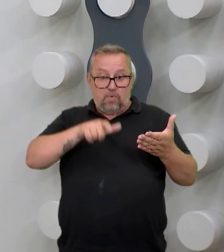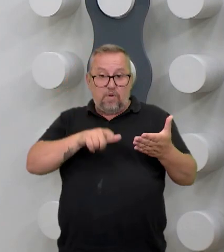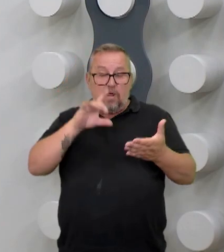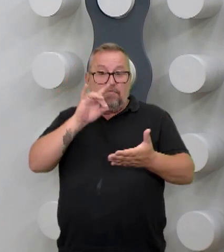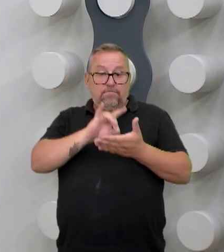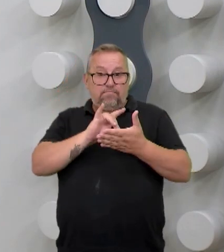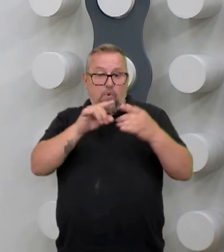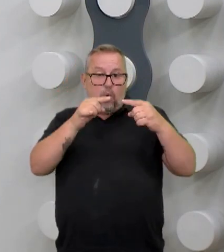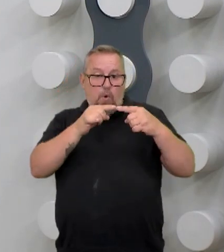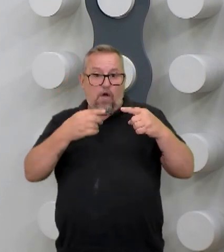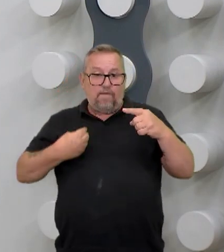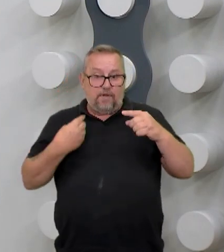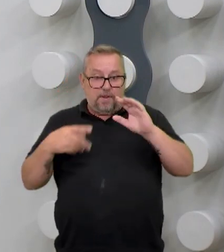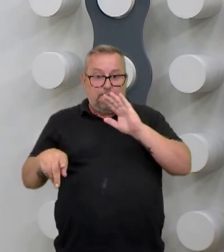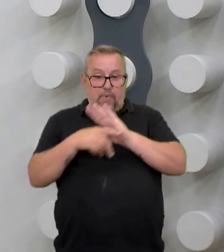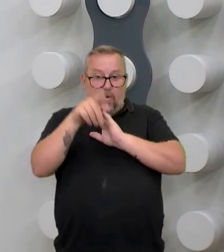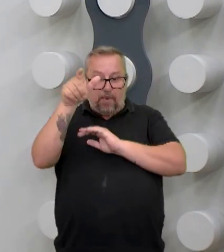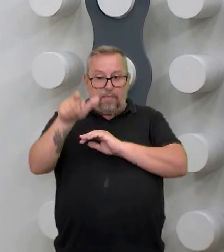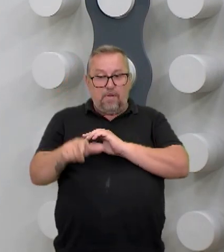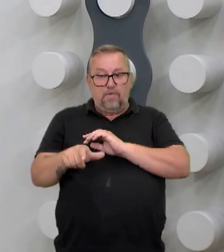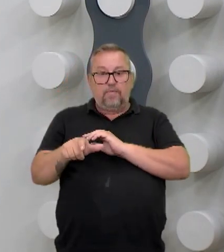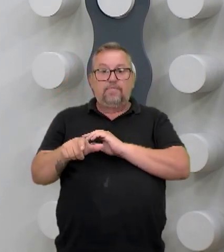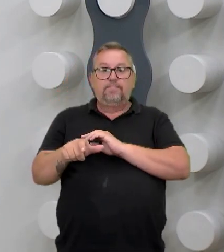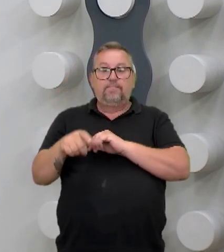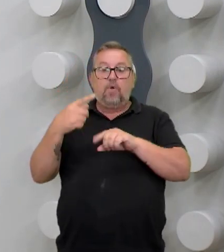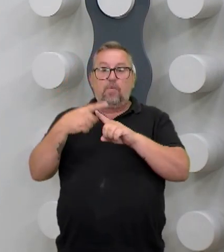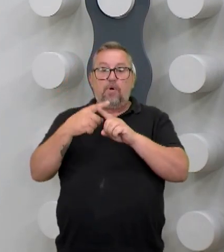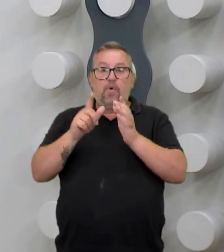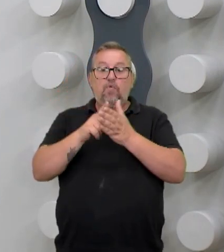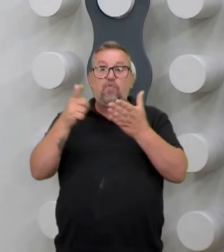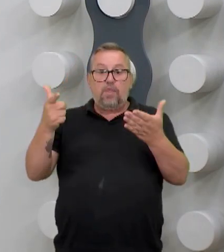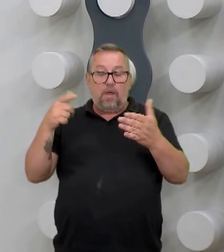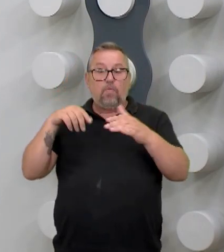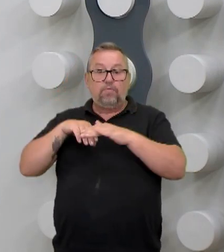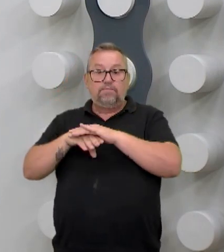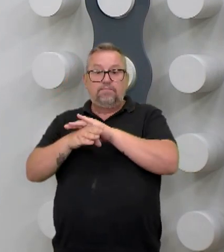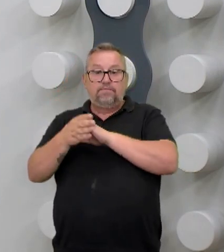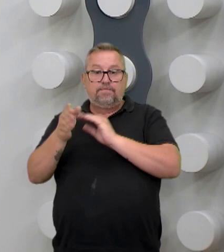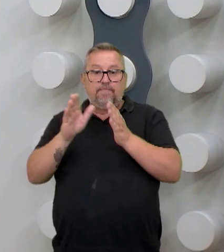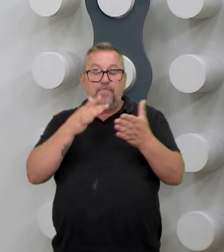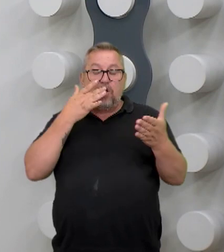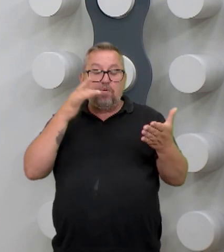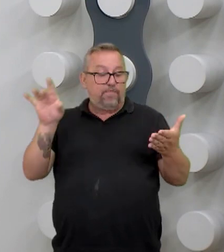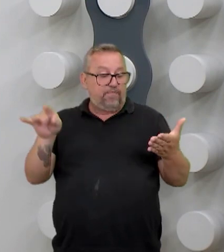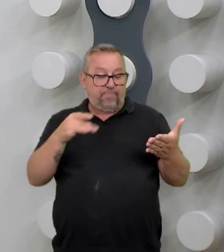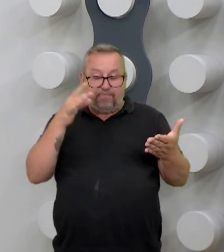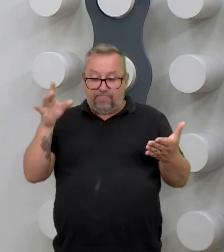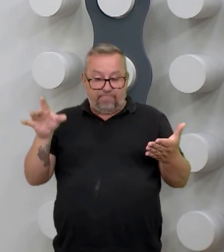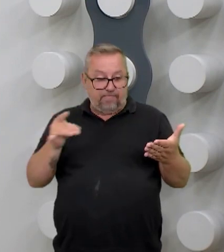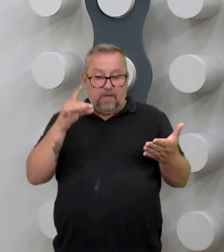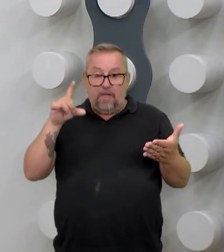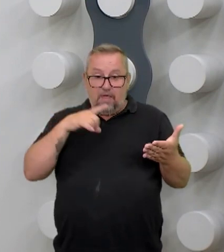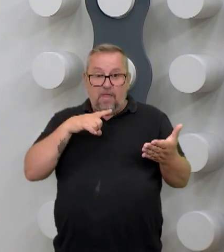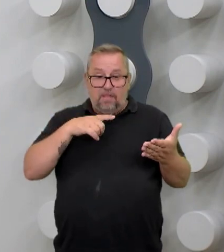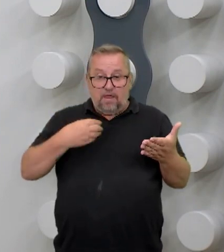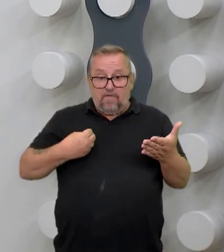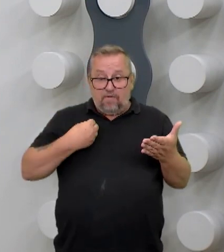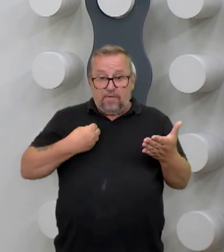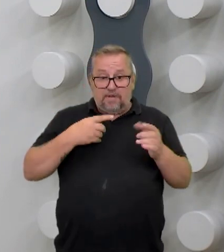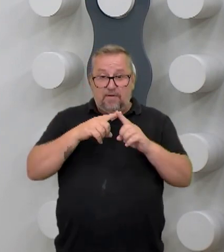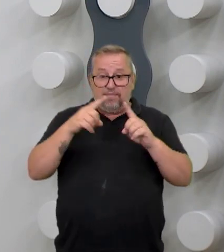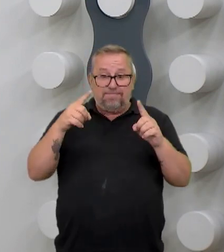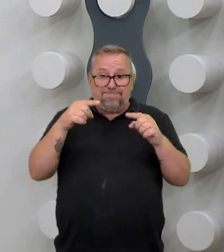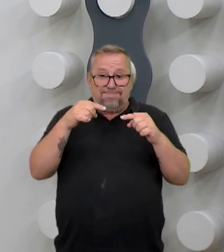faz mais sentido para ele do que a da mídia tradicional. Porque na mídia tradicional, o leitor ele descobre muita informação que faz parte da vida dele também,